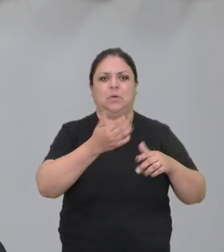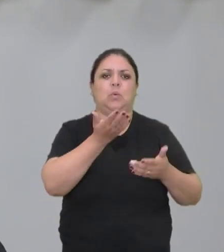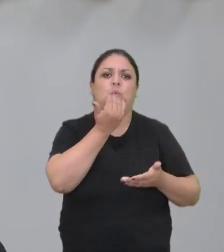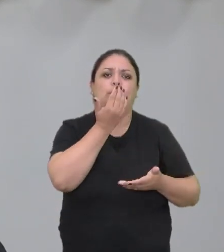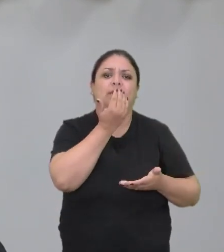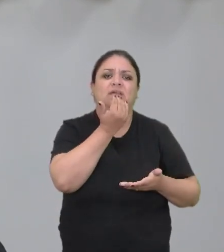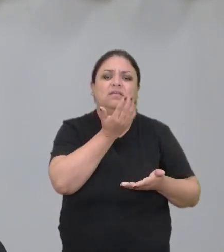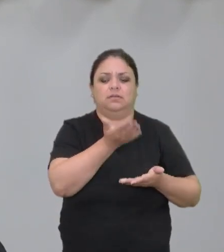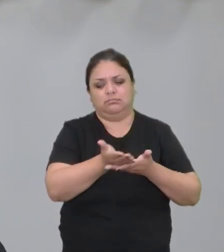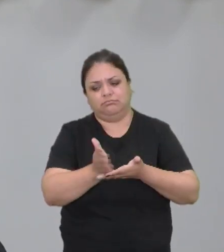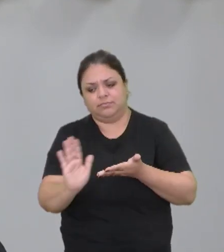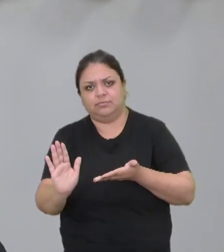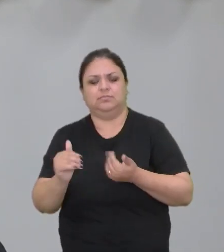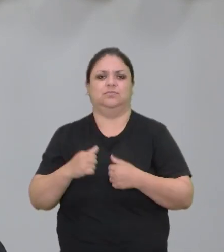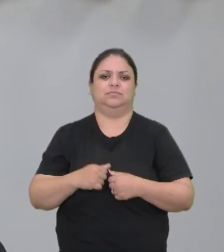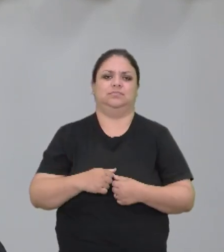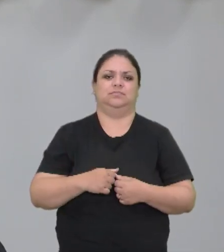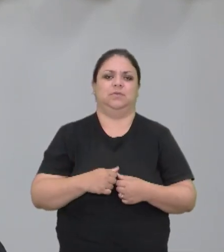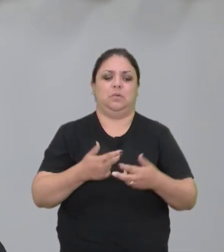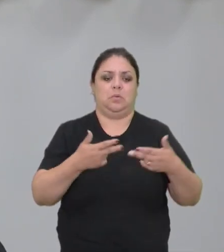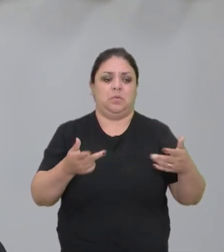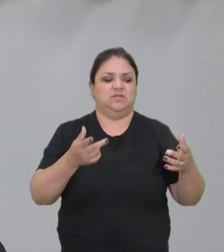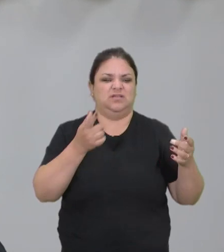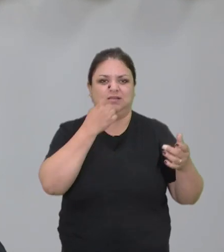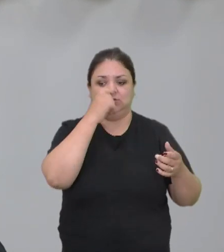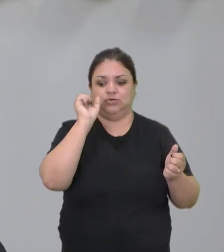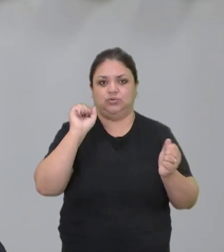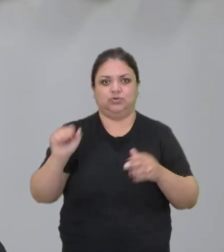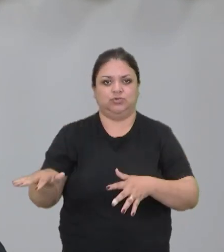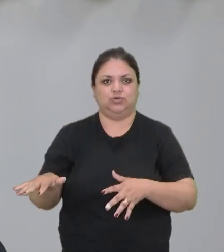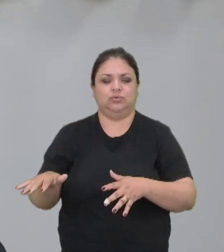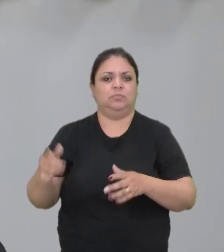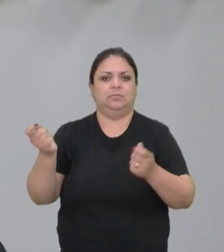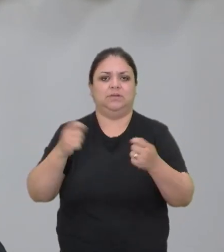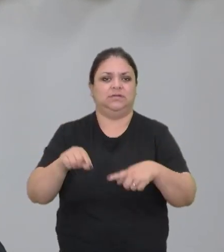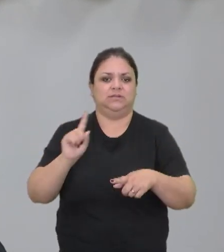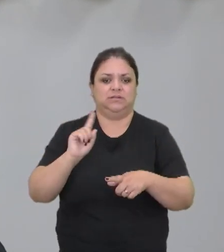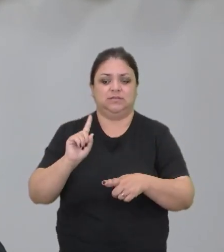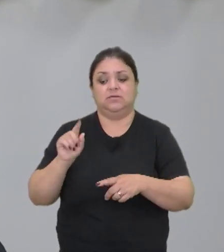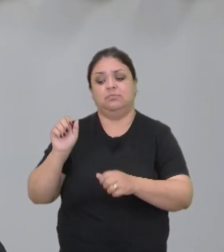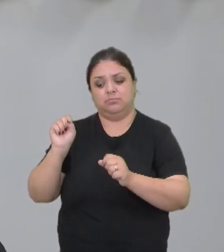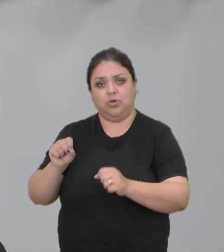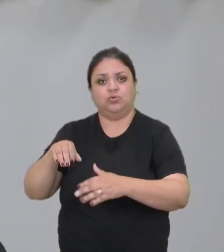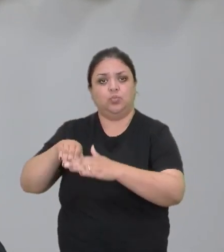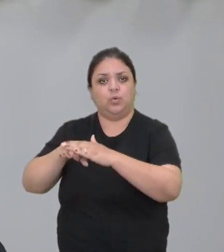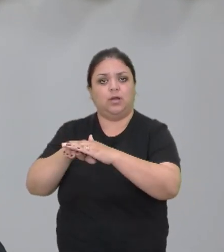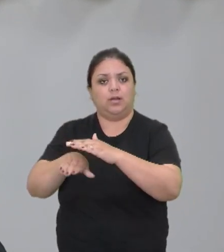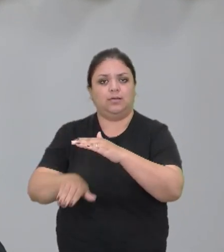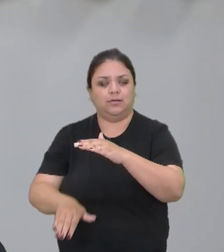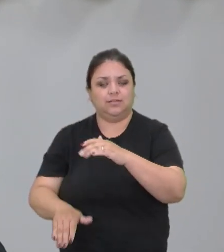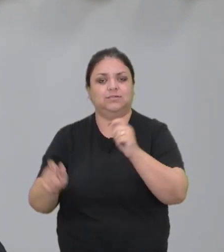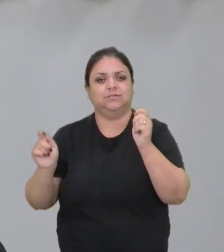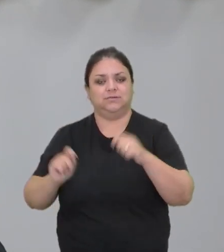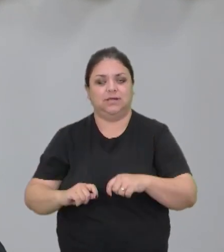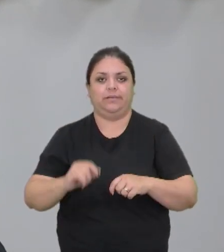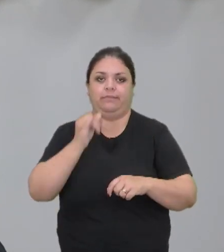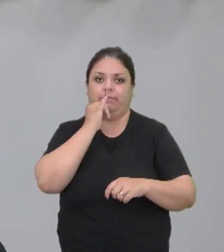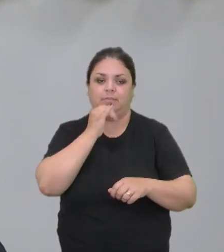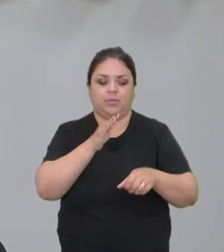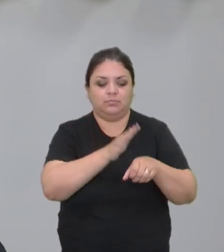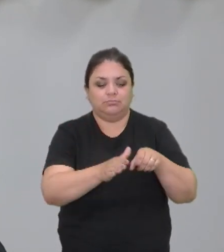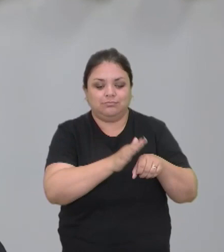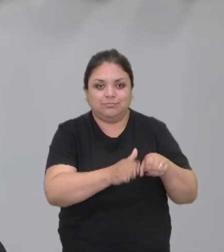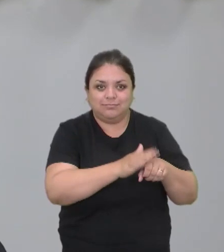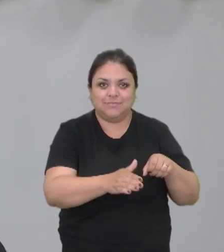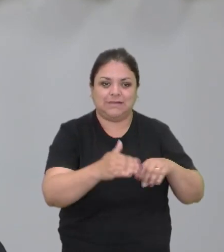de comida, né, que a gente descarta, coloca no lixo, sendo que muitos dessas cascas e restos